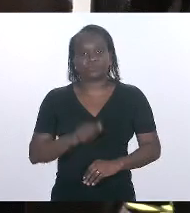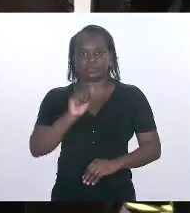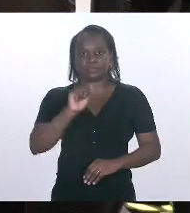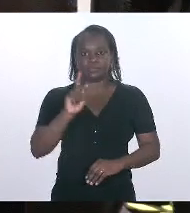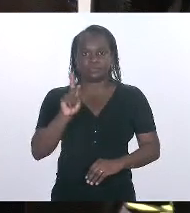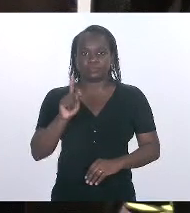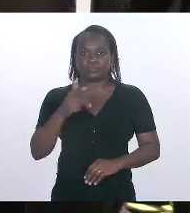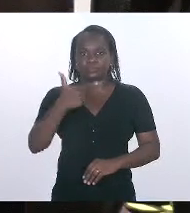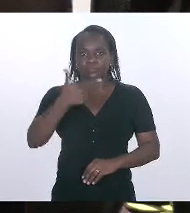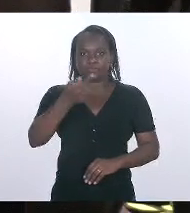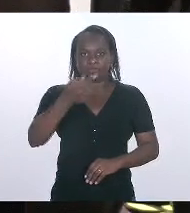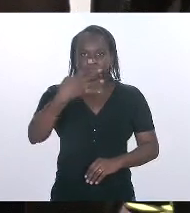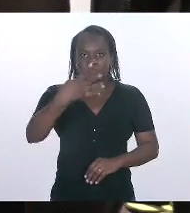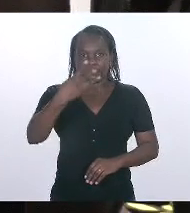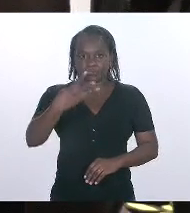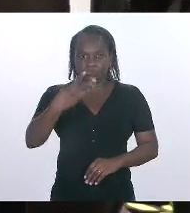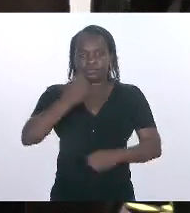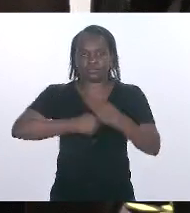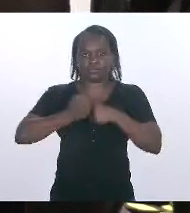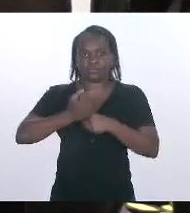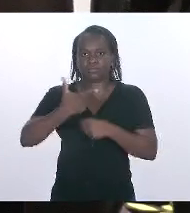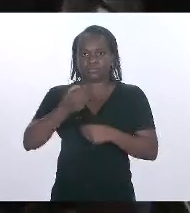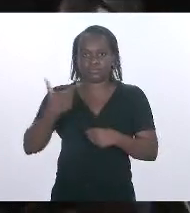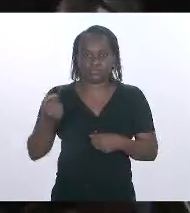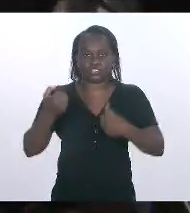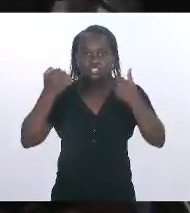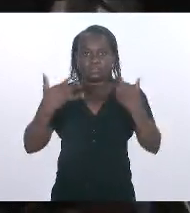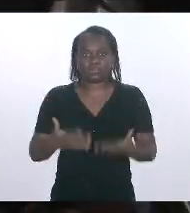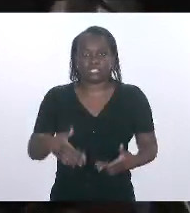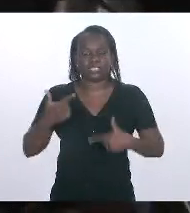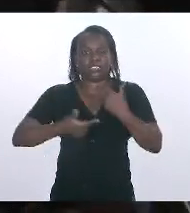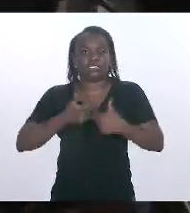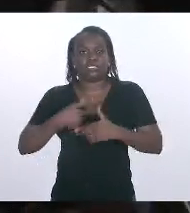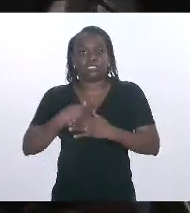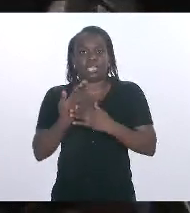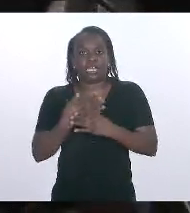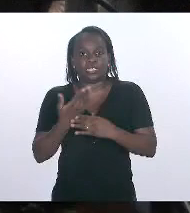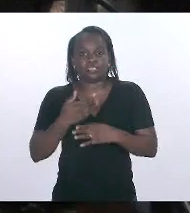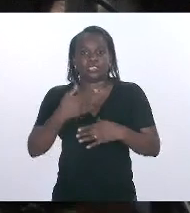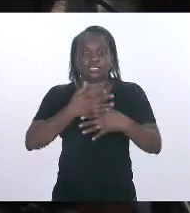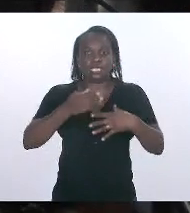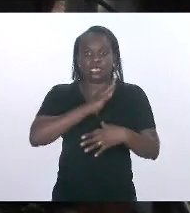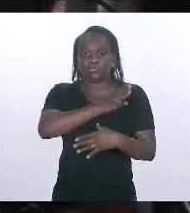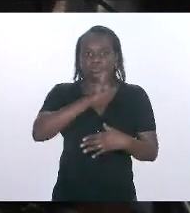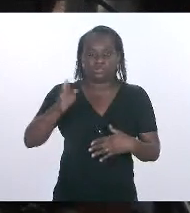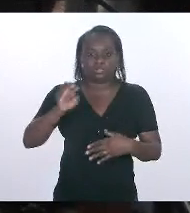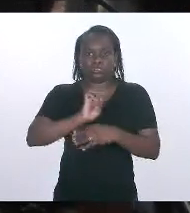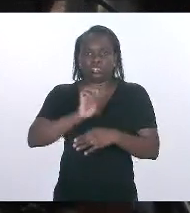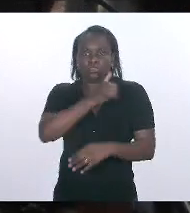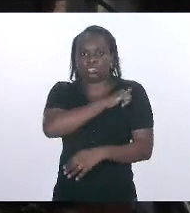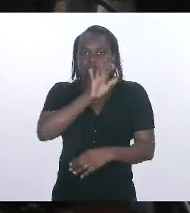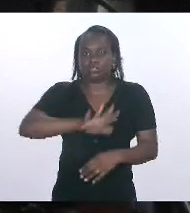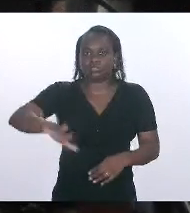Alexandre, é o 2743 de 20, que dispõe sobre o serviço de táxi intermunicipal no âmbito do Estado do Rio de Janeiro.